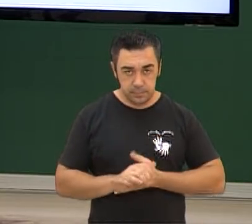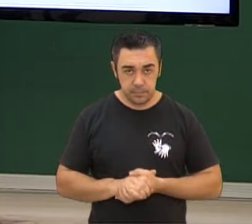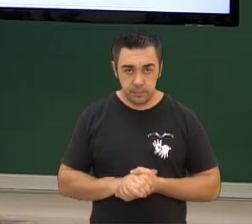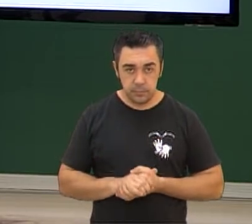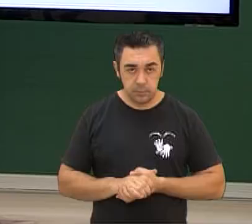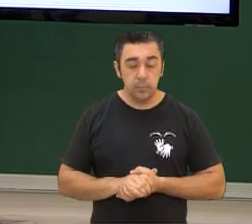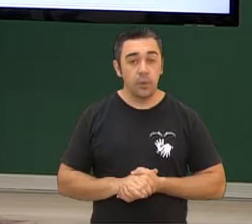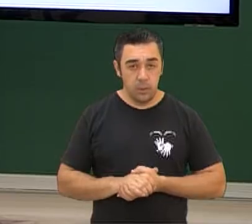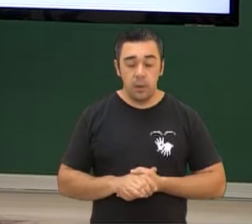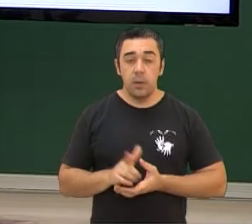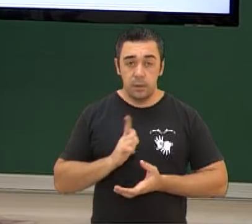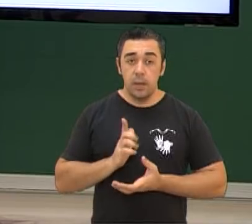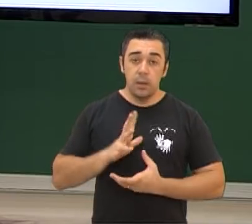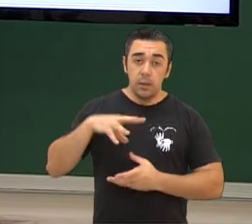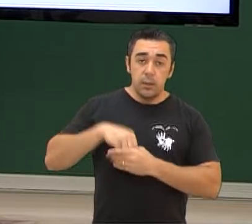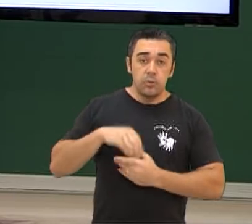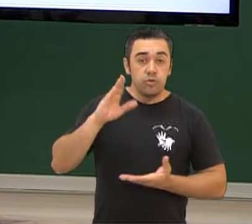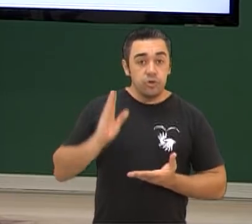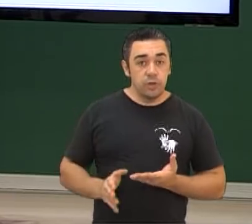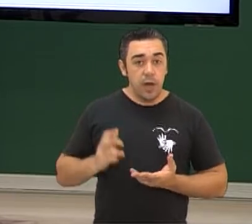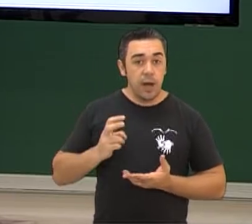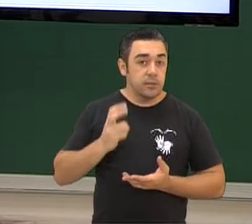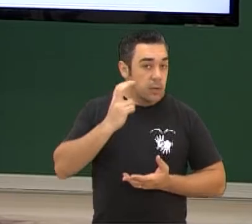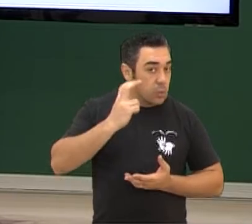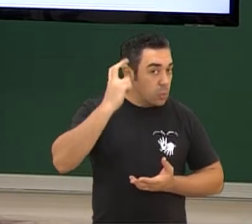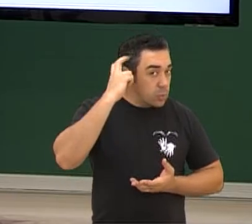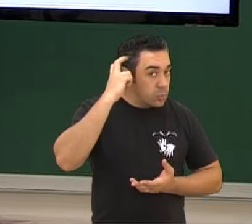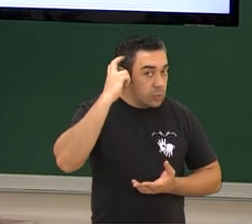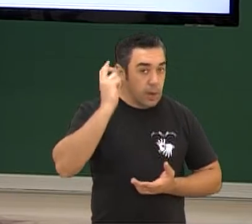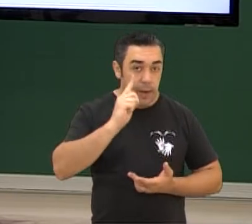que estavam presentes na cultura grega